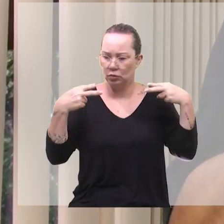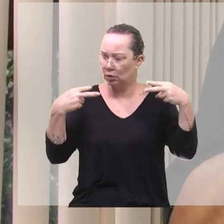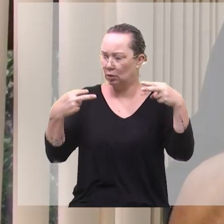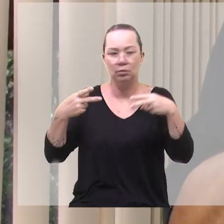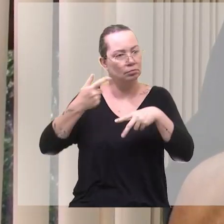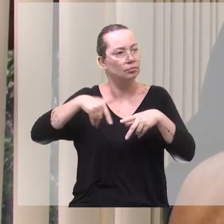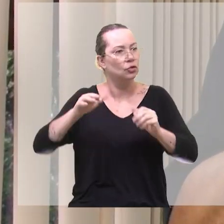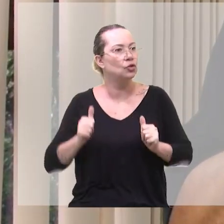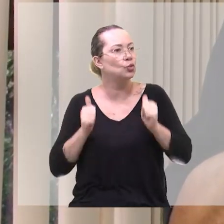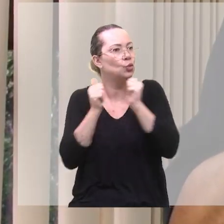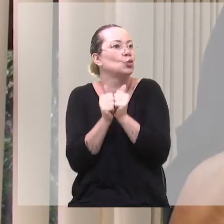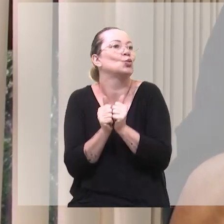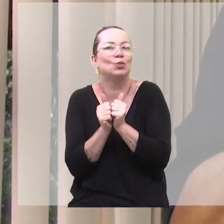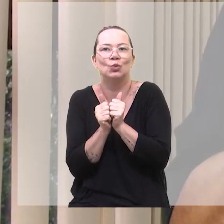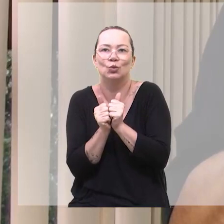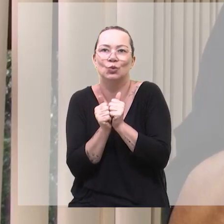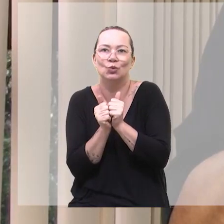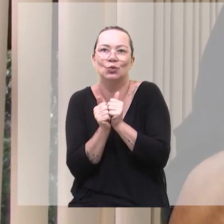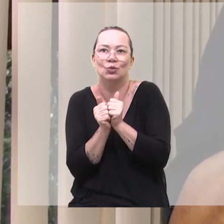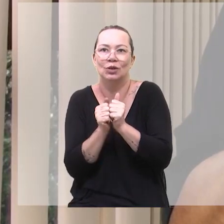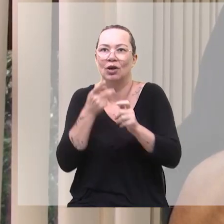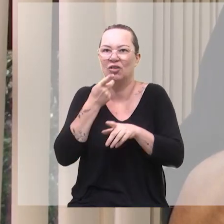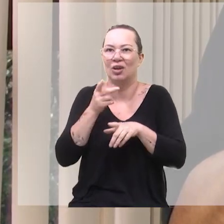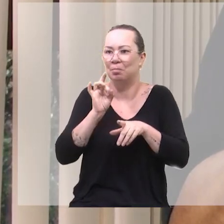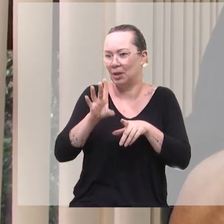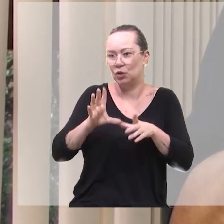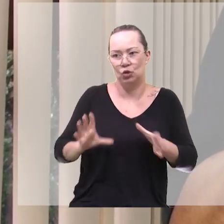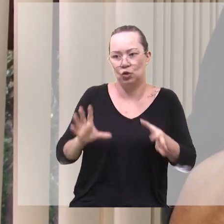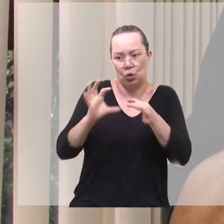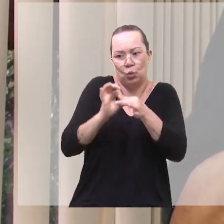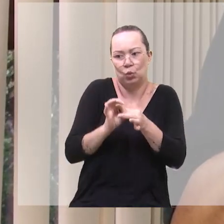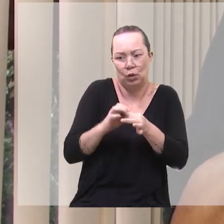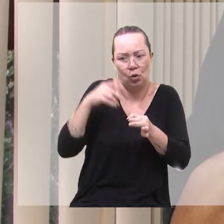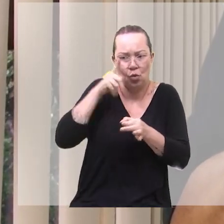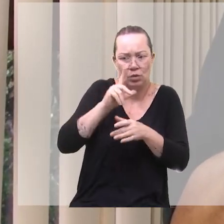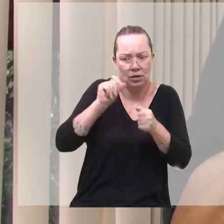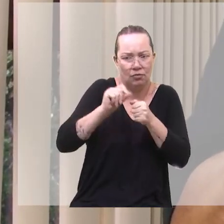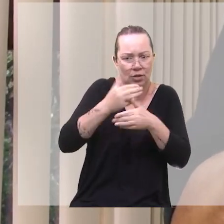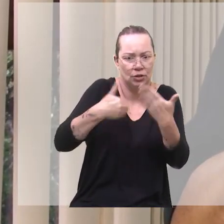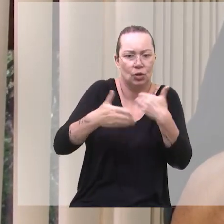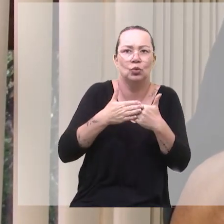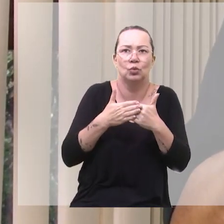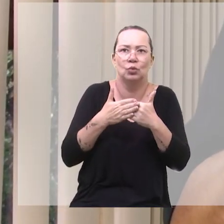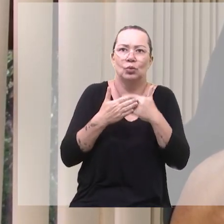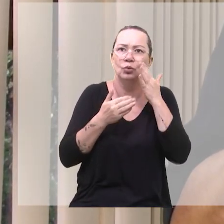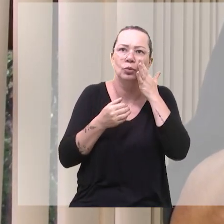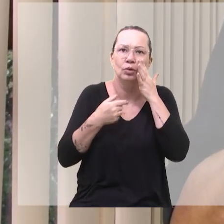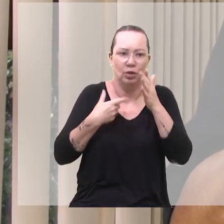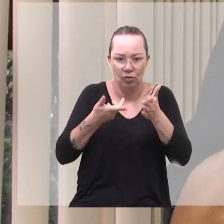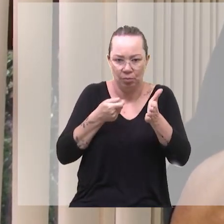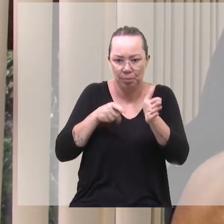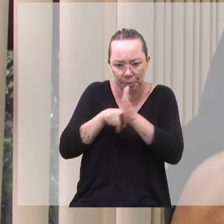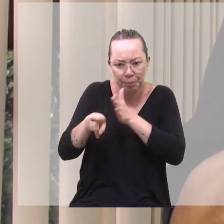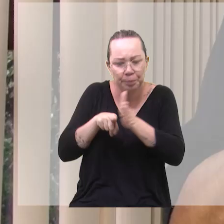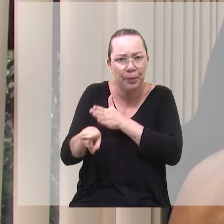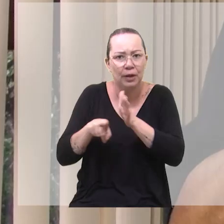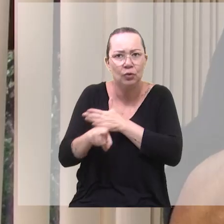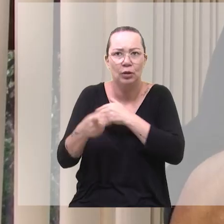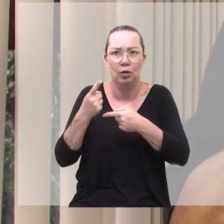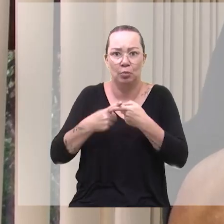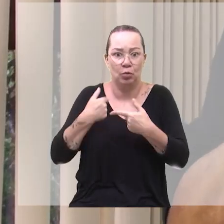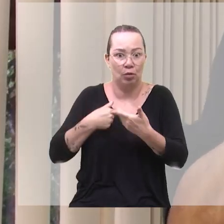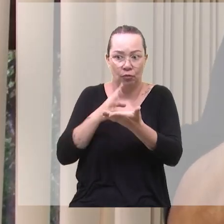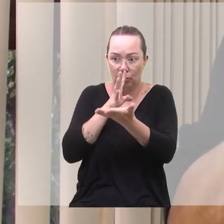um olhou para o outro e disse assim, nós somos unidos. Aí eu disse, mas só a união não consegue chegar lá. Aí eu quis questionar